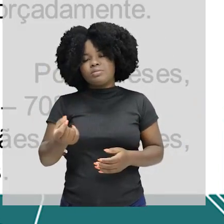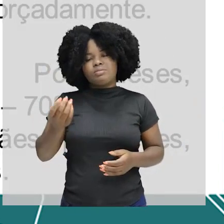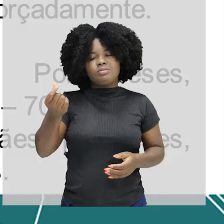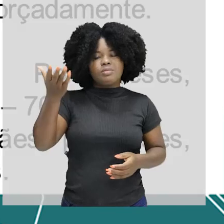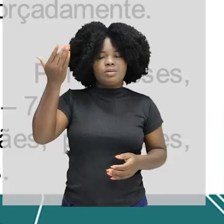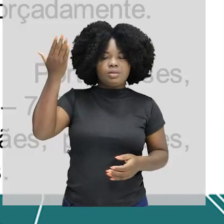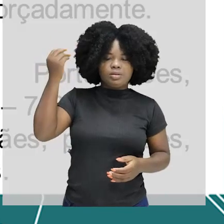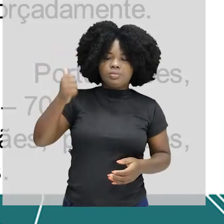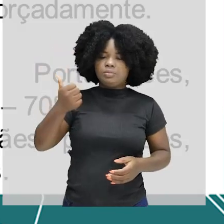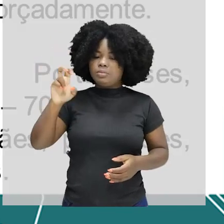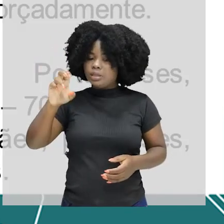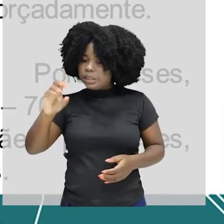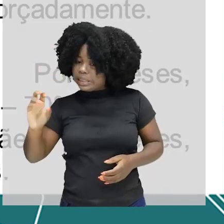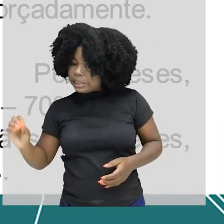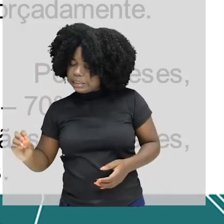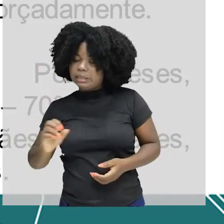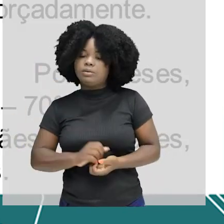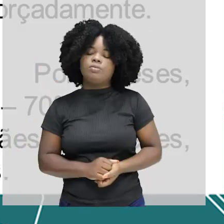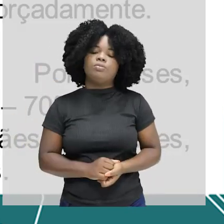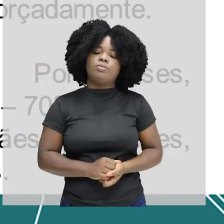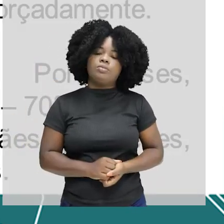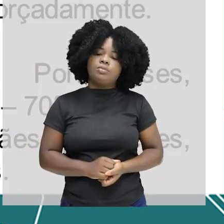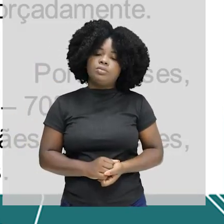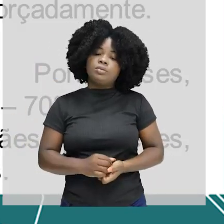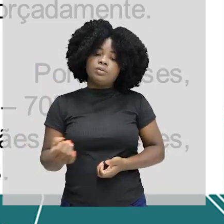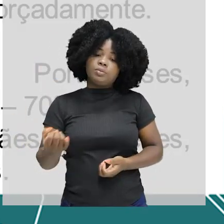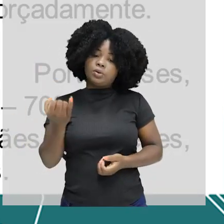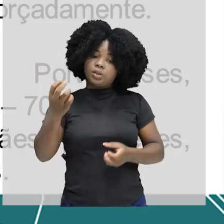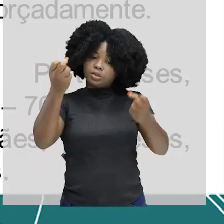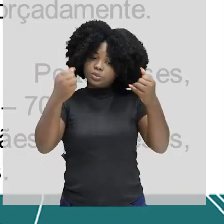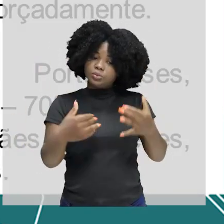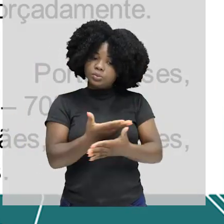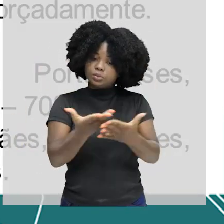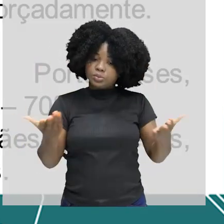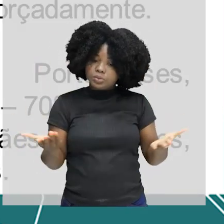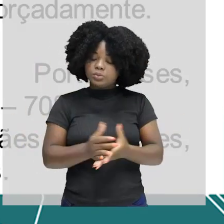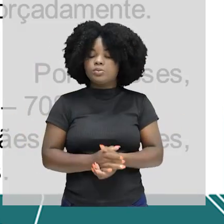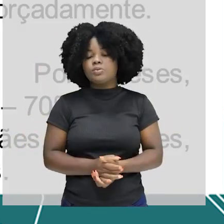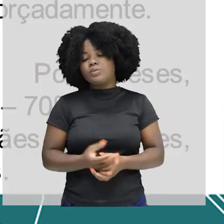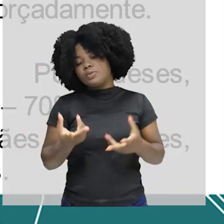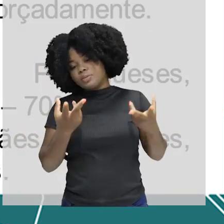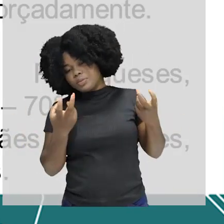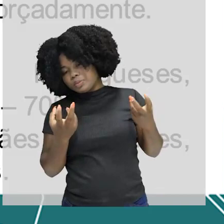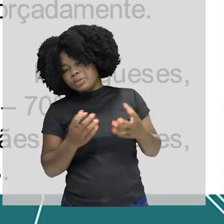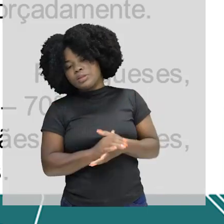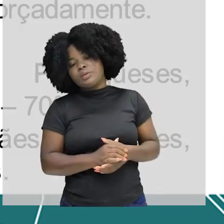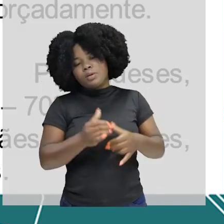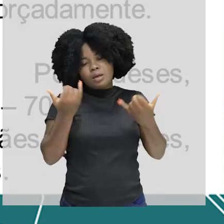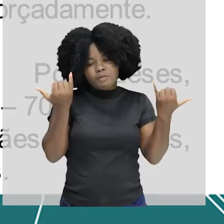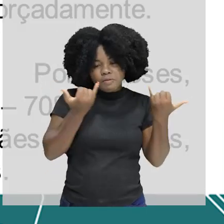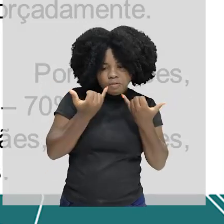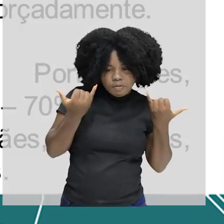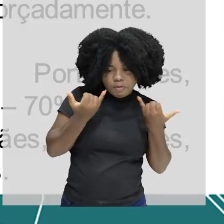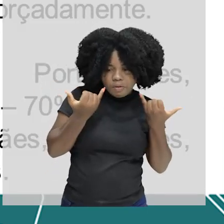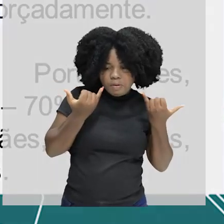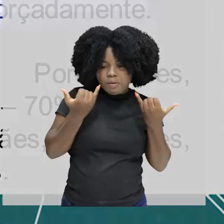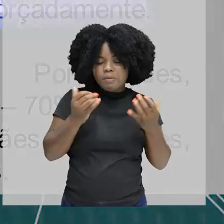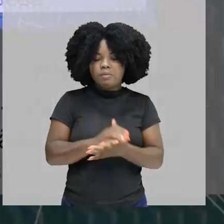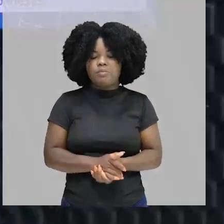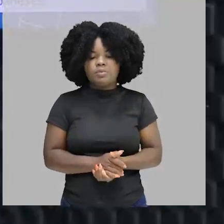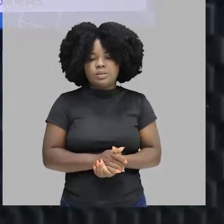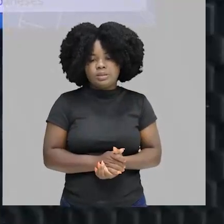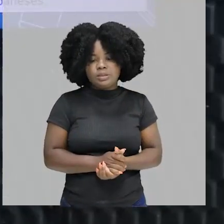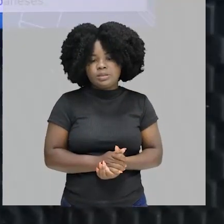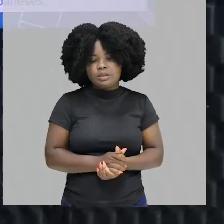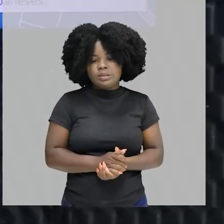nossa colonização, desde 1500. Primeira coisa importante que eu te friso, quando a gente vai analisar em dados oficiais das correntes